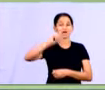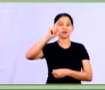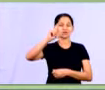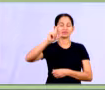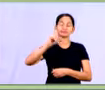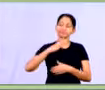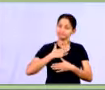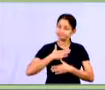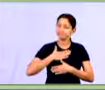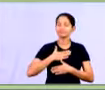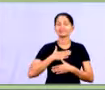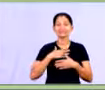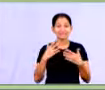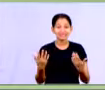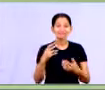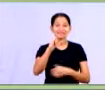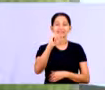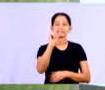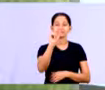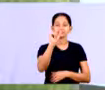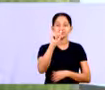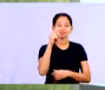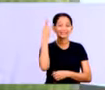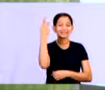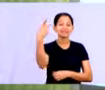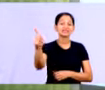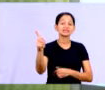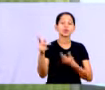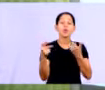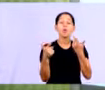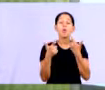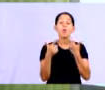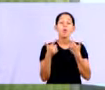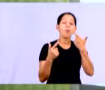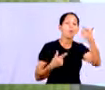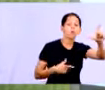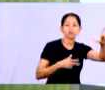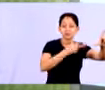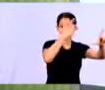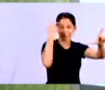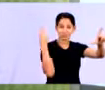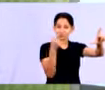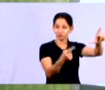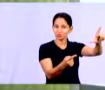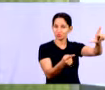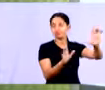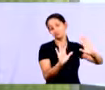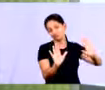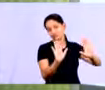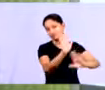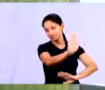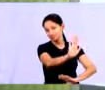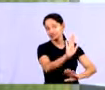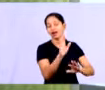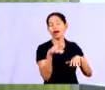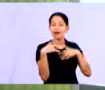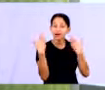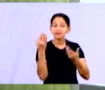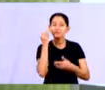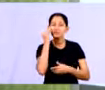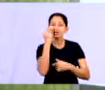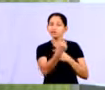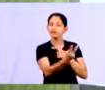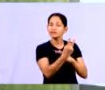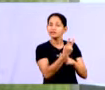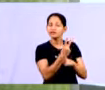assim, capital de terceiros, significa que agora você vai tomar um capital emprestado e a taxa que você necessita necessariamente,